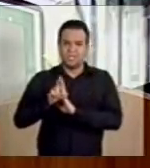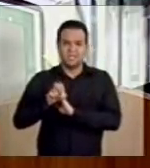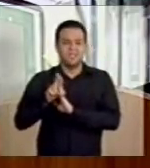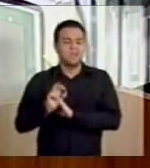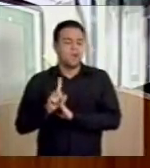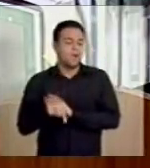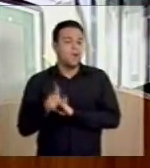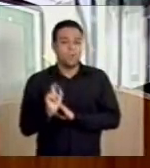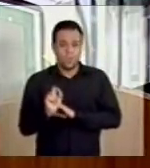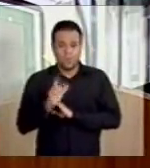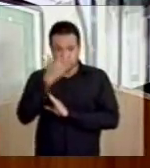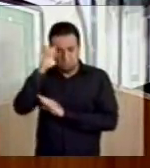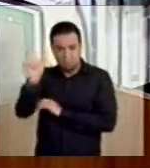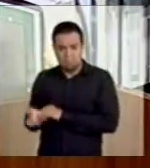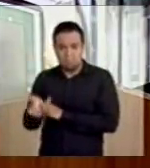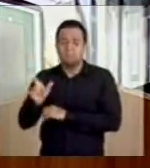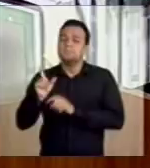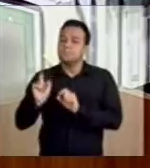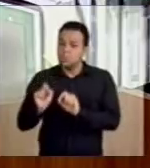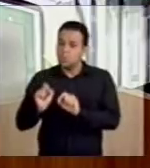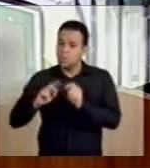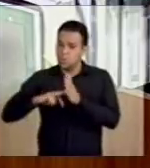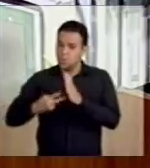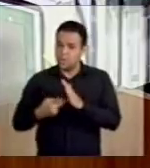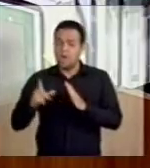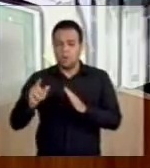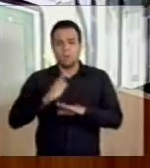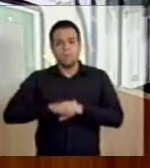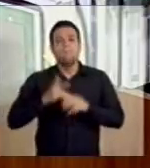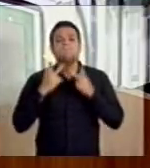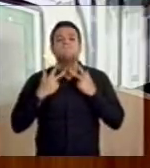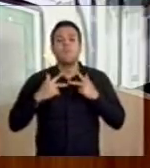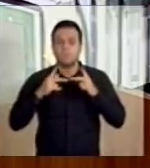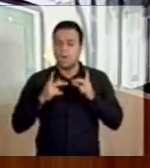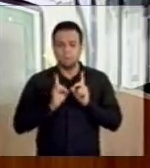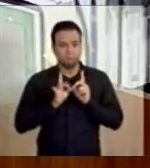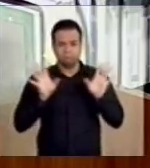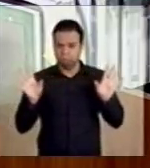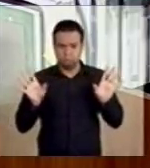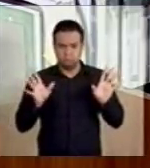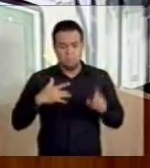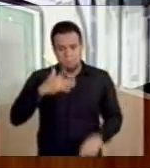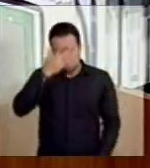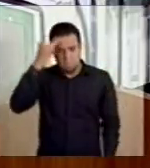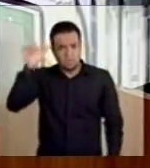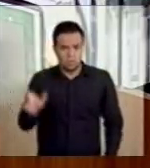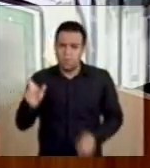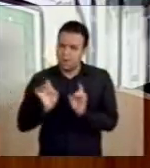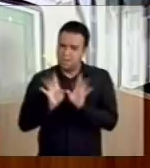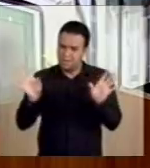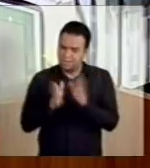vista como uma expressão da vontade autônoma do próprio interessado. E essa afirmação,